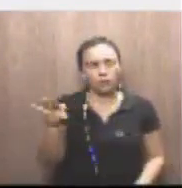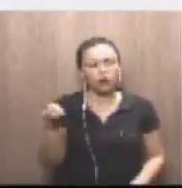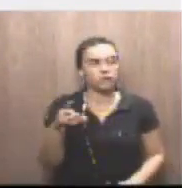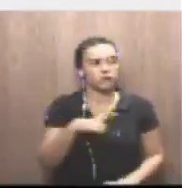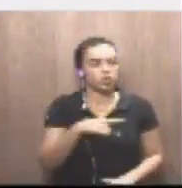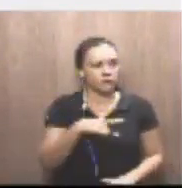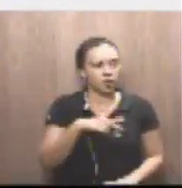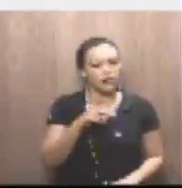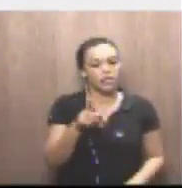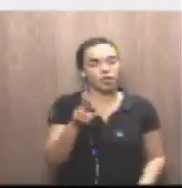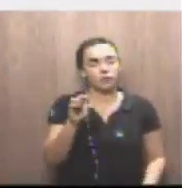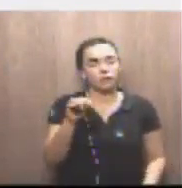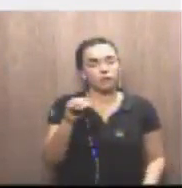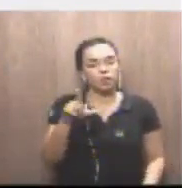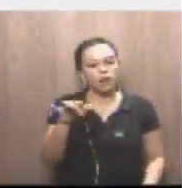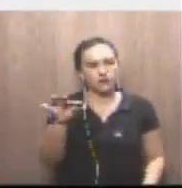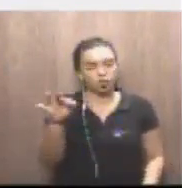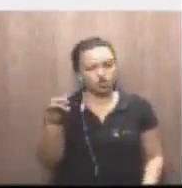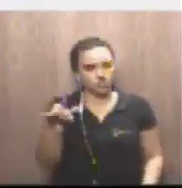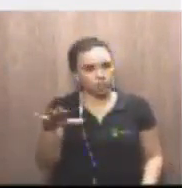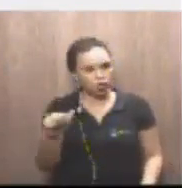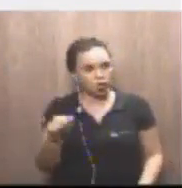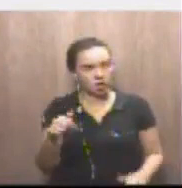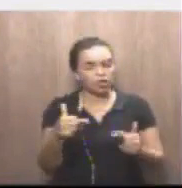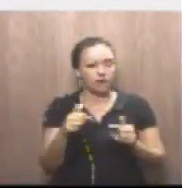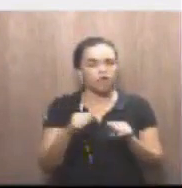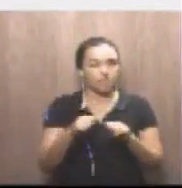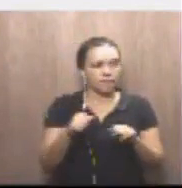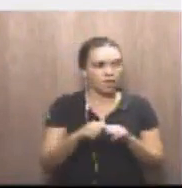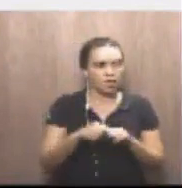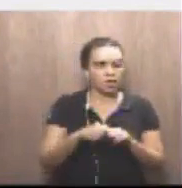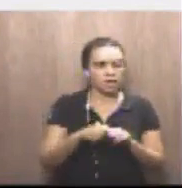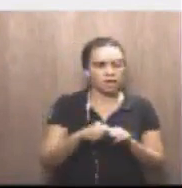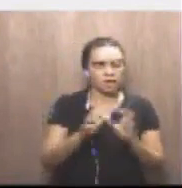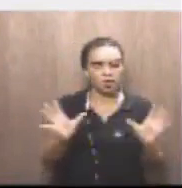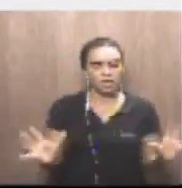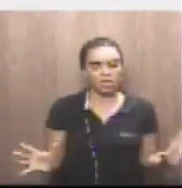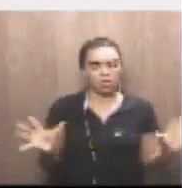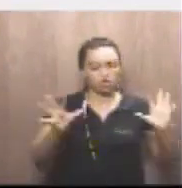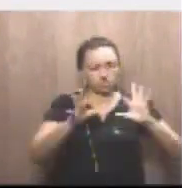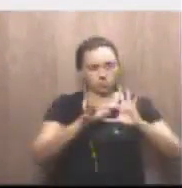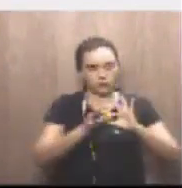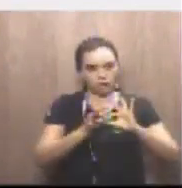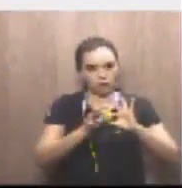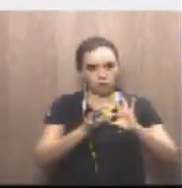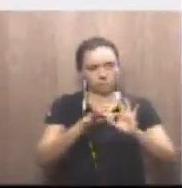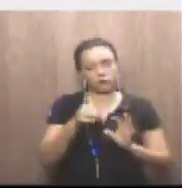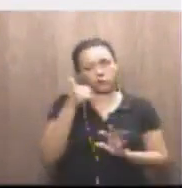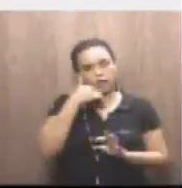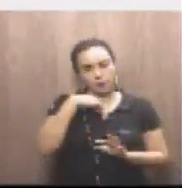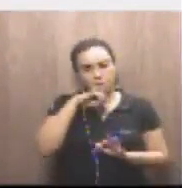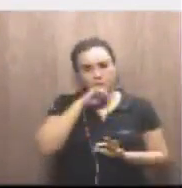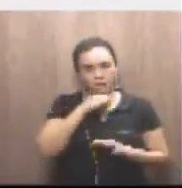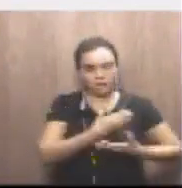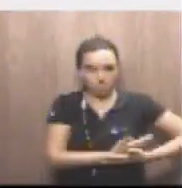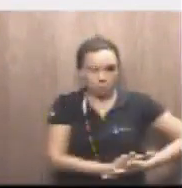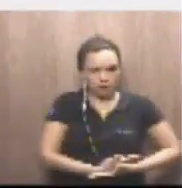a prolactina, que a prolactina ela faz o vínculo entre mãe e bebê, e que